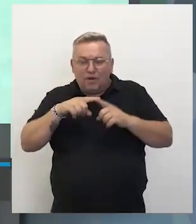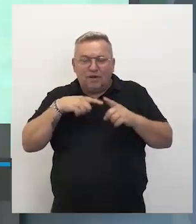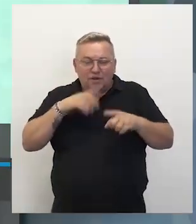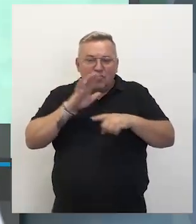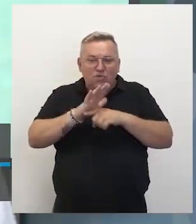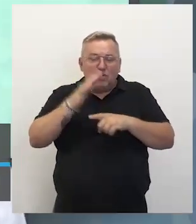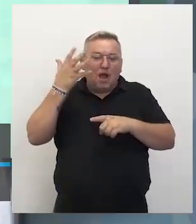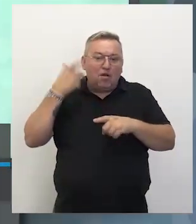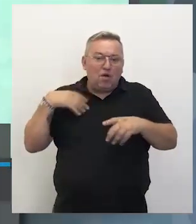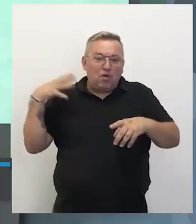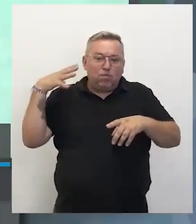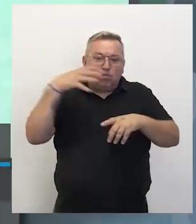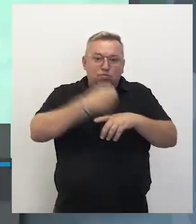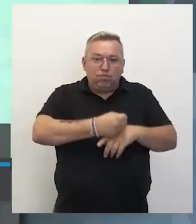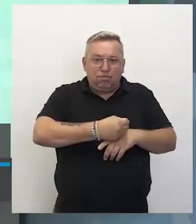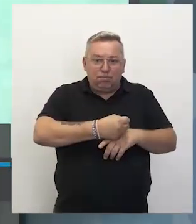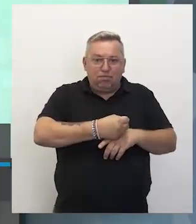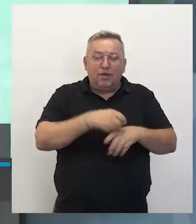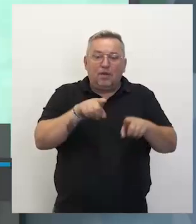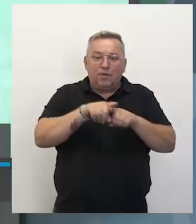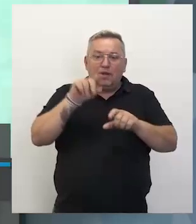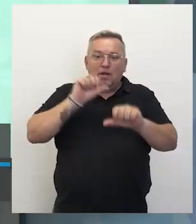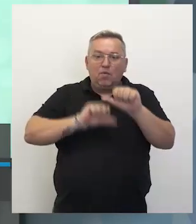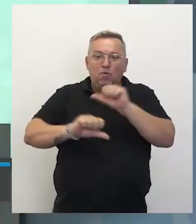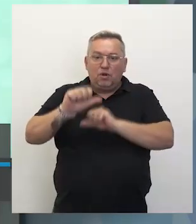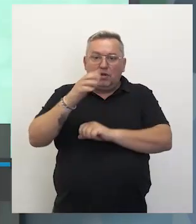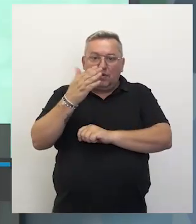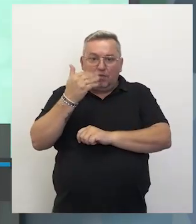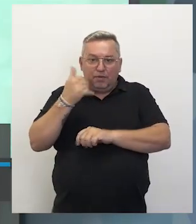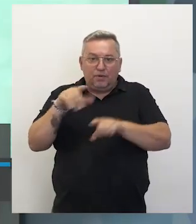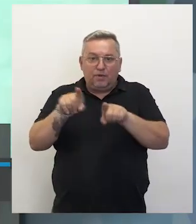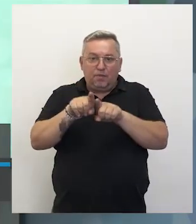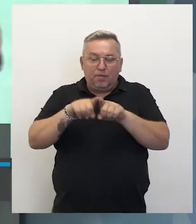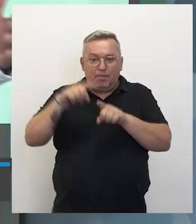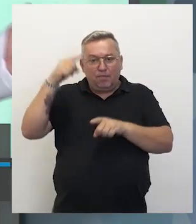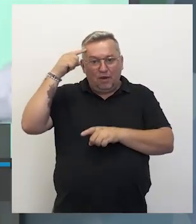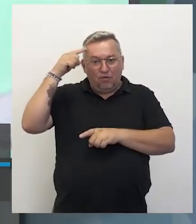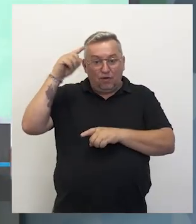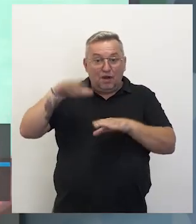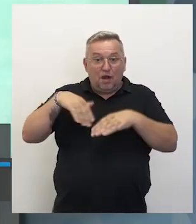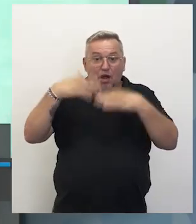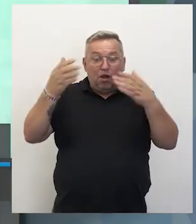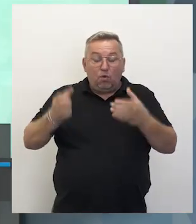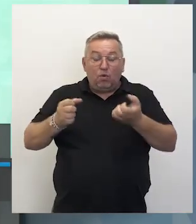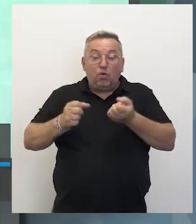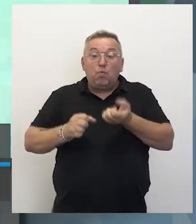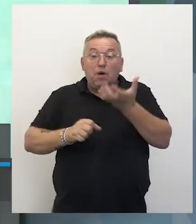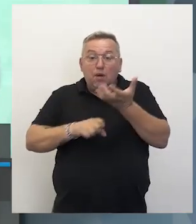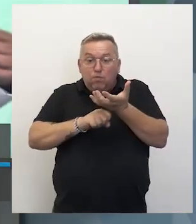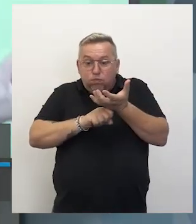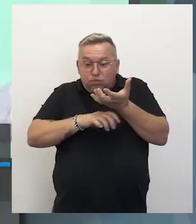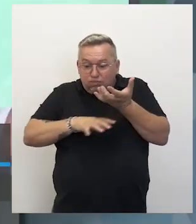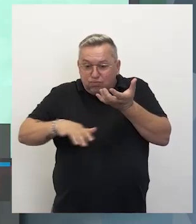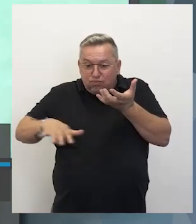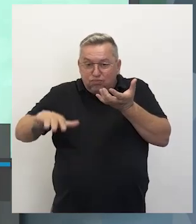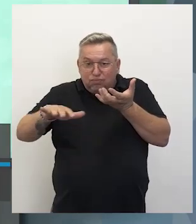também, a questão da abundância de alimento para os seres vivos. Imagina quando a planície está toda alagada. Então os peixes estão